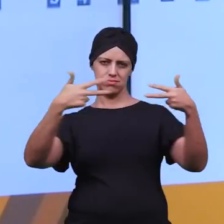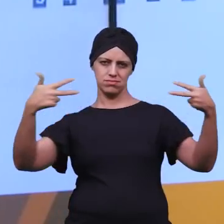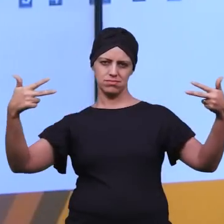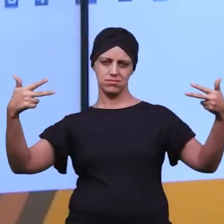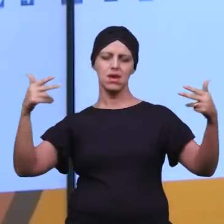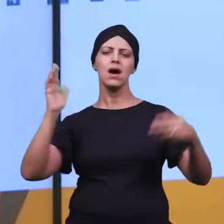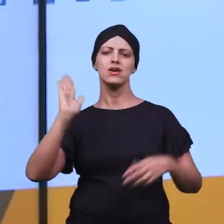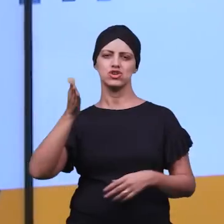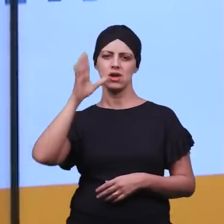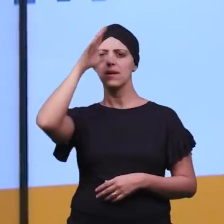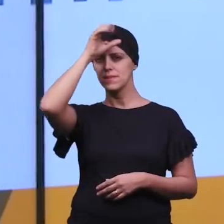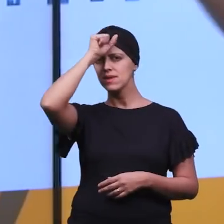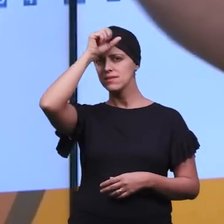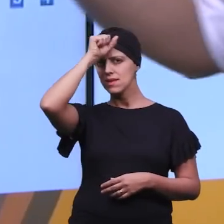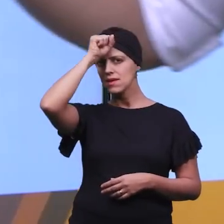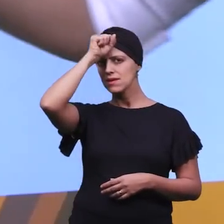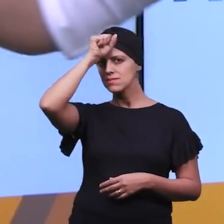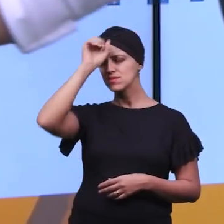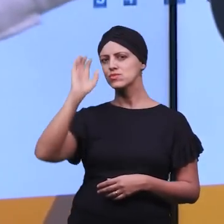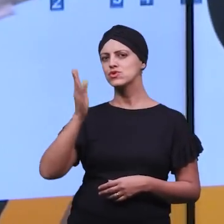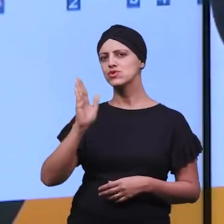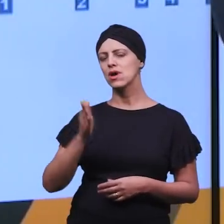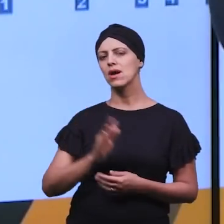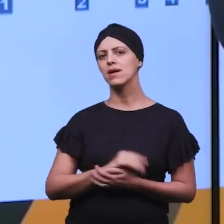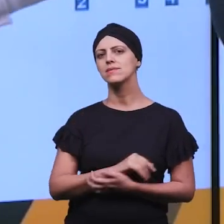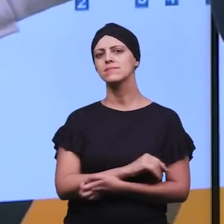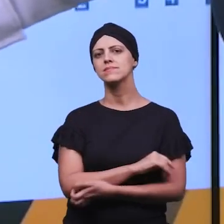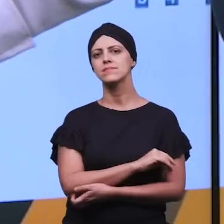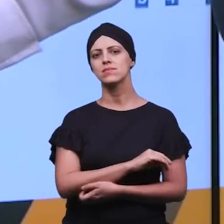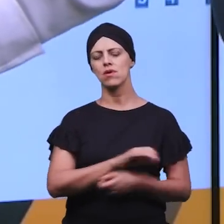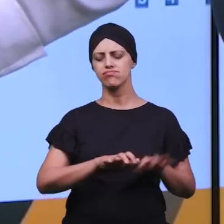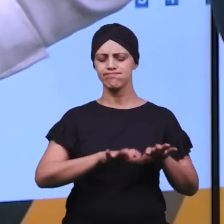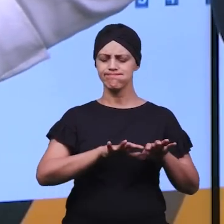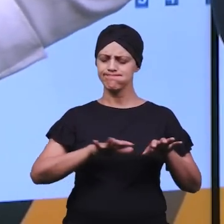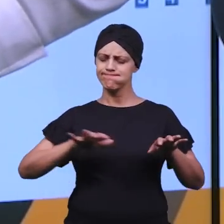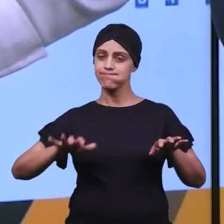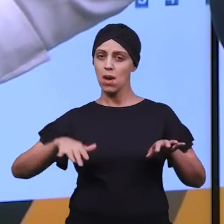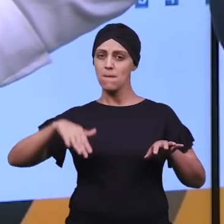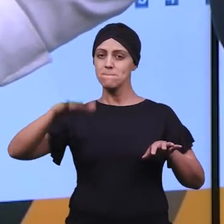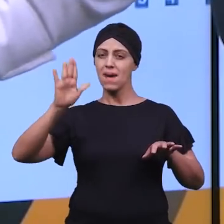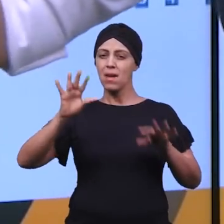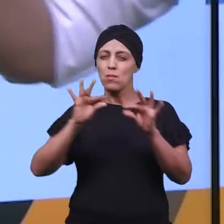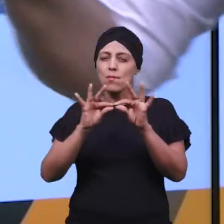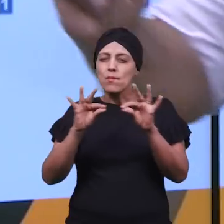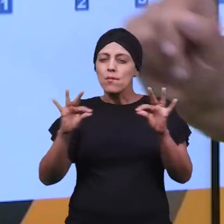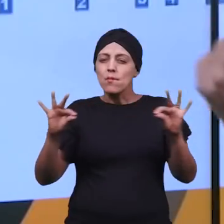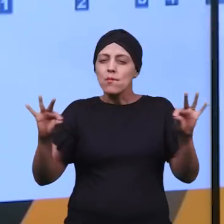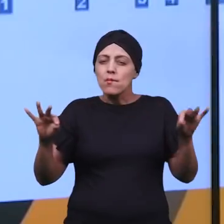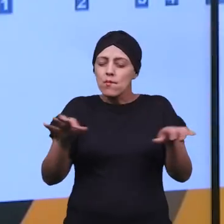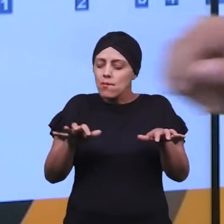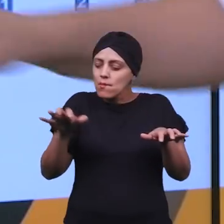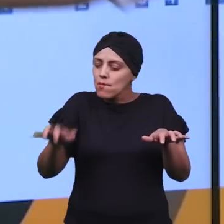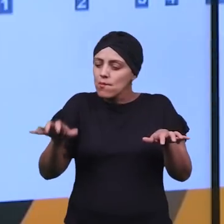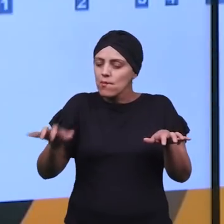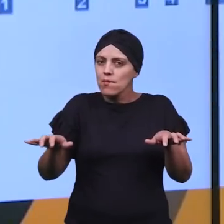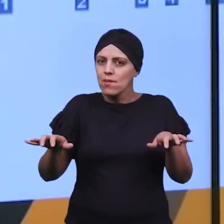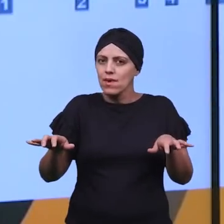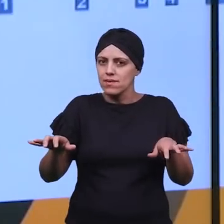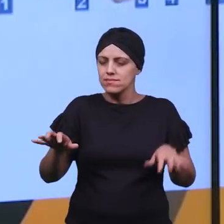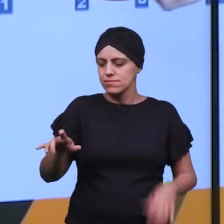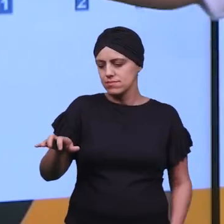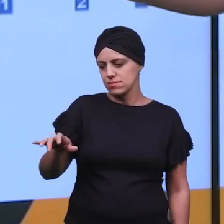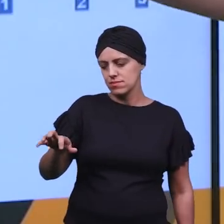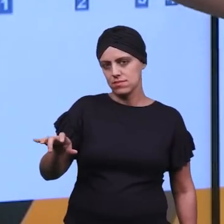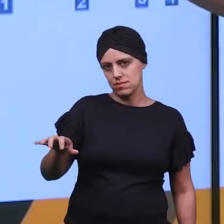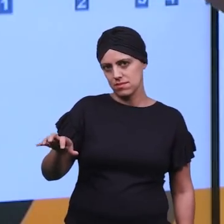já aprendemos sobre ela. Oitava acima, nós vamos tocar no lugar mais agudo. Aqui